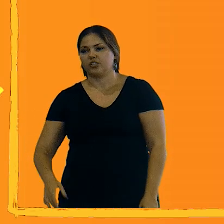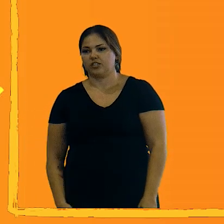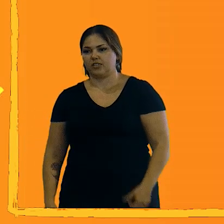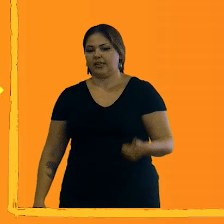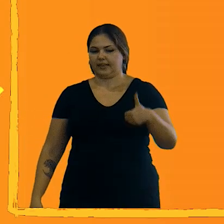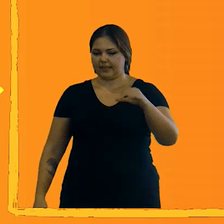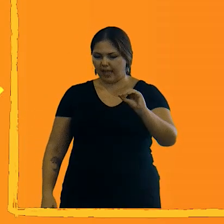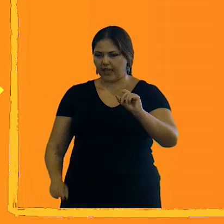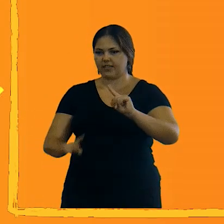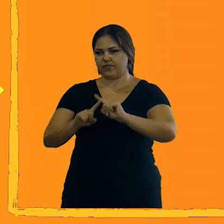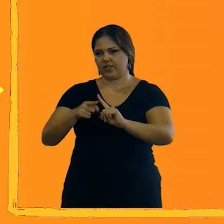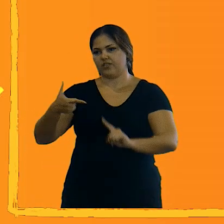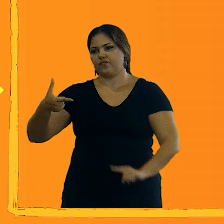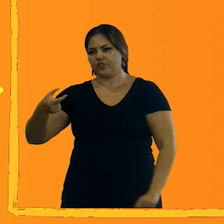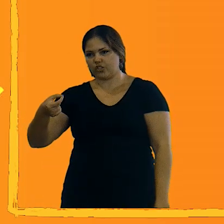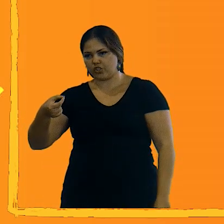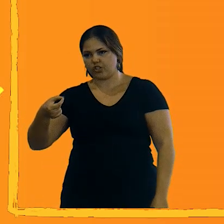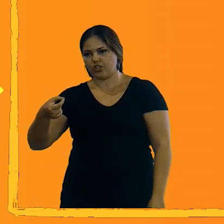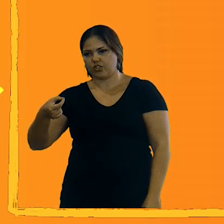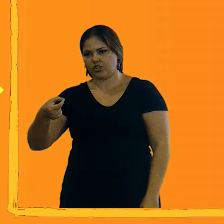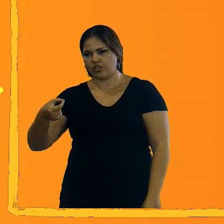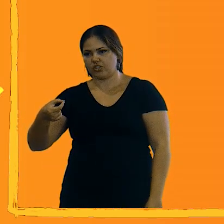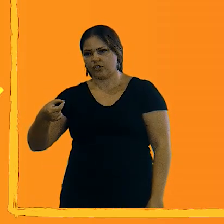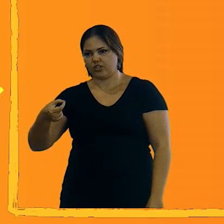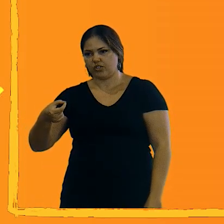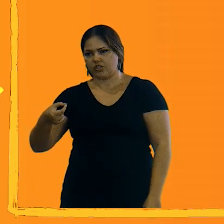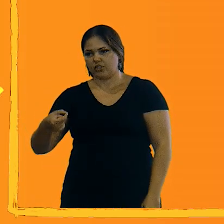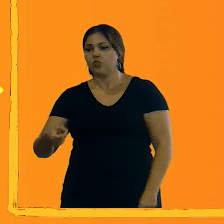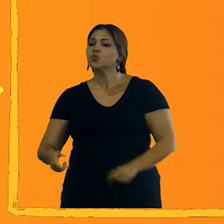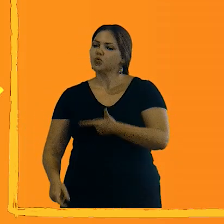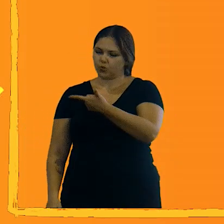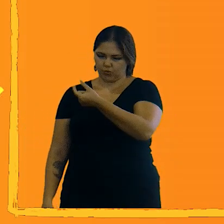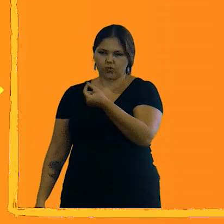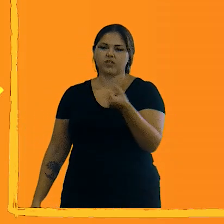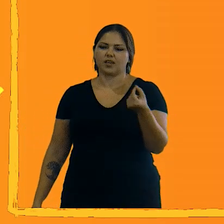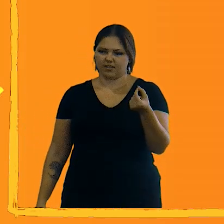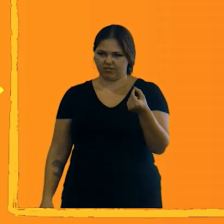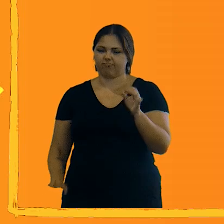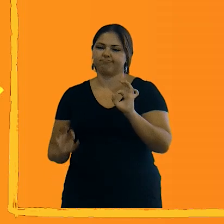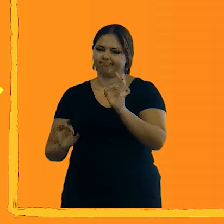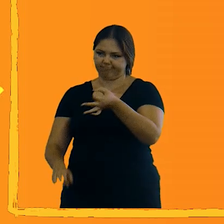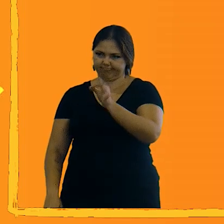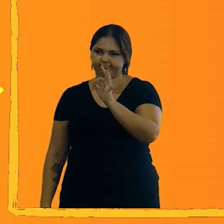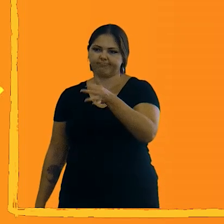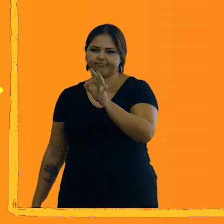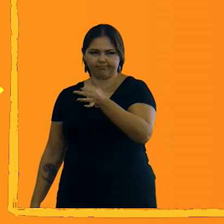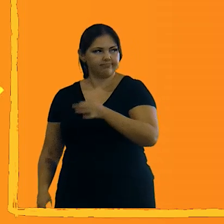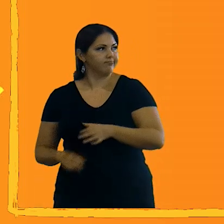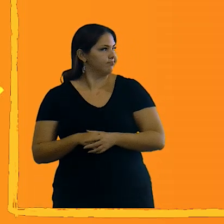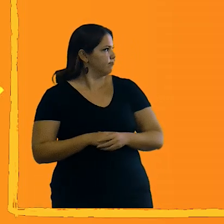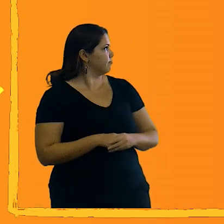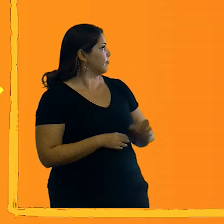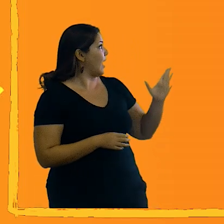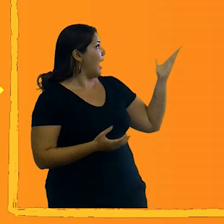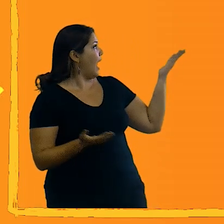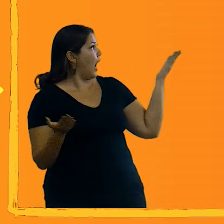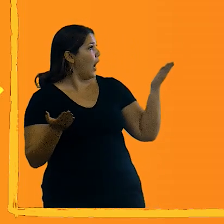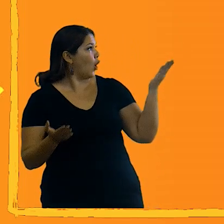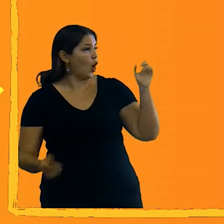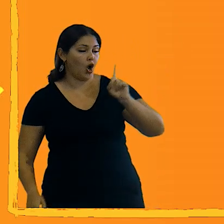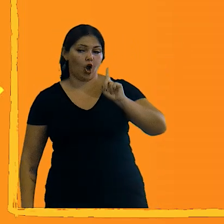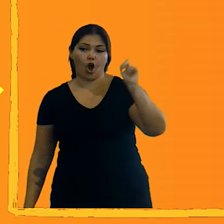só primeiro a quantidade x a quantidade y a quantidade Z que cada um vai